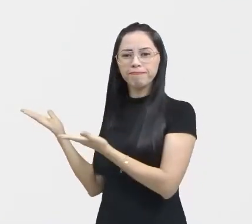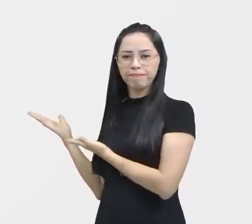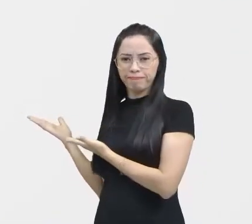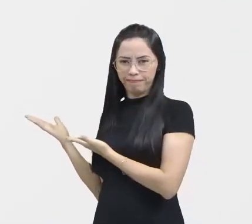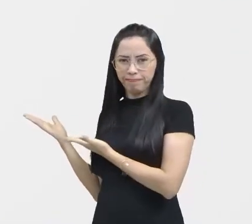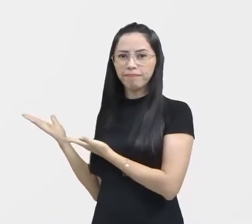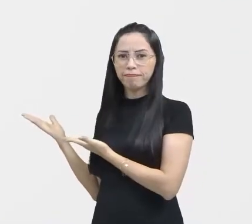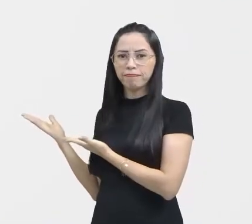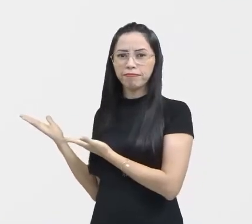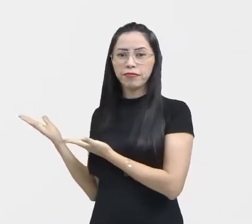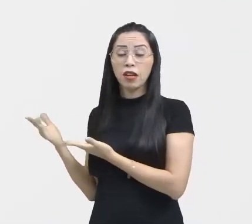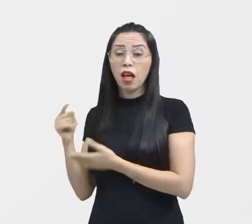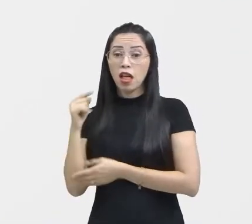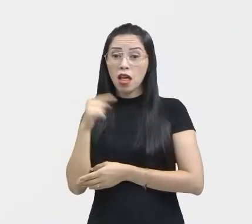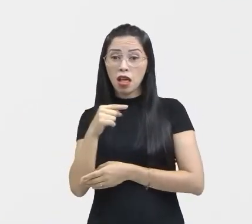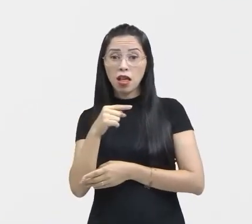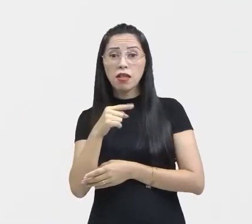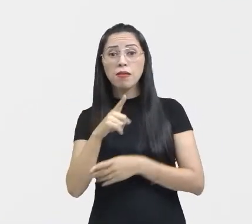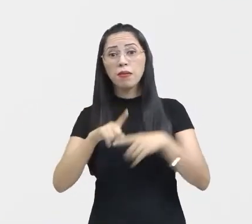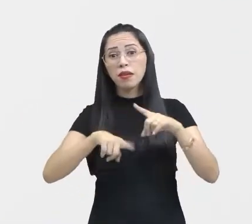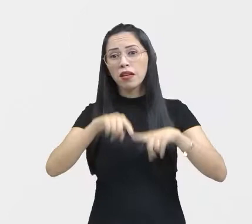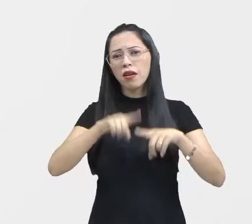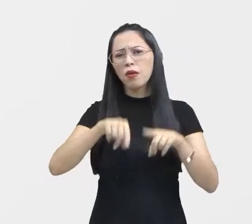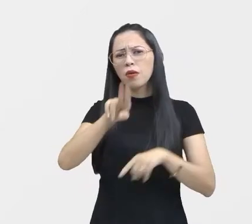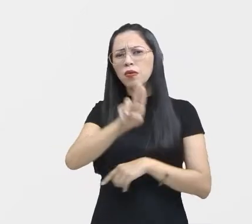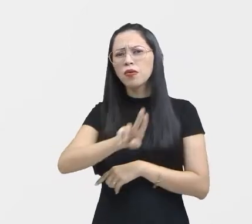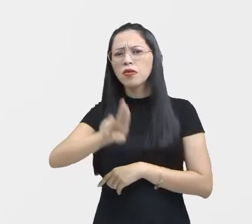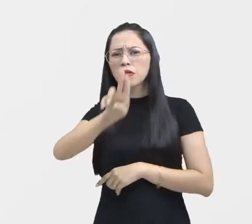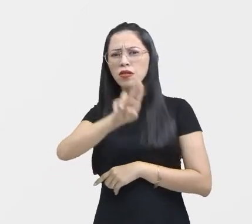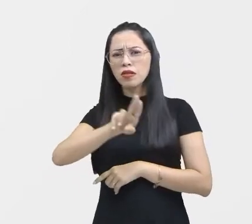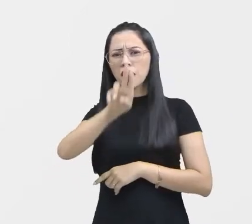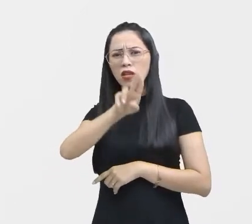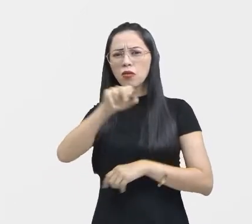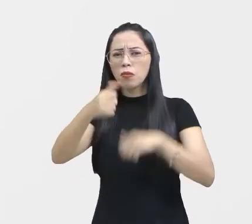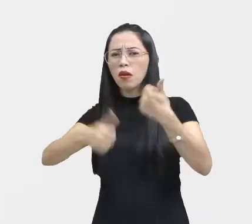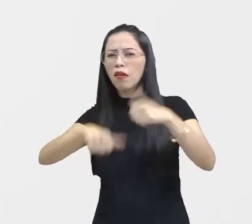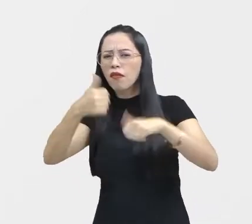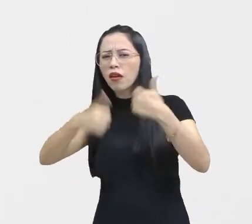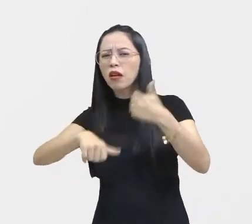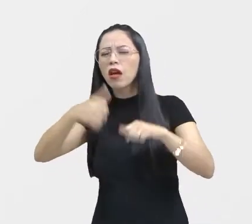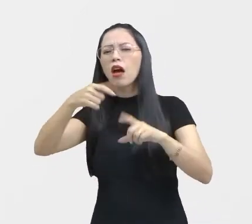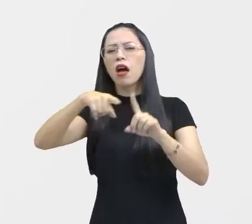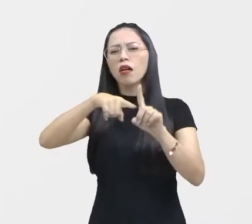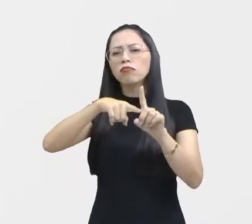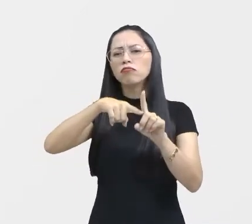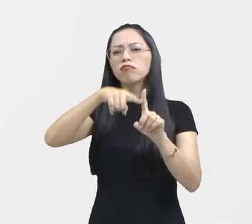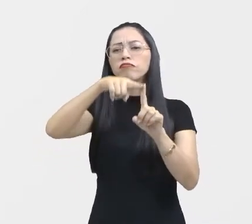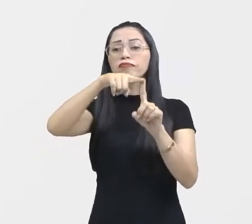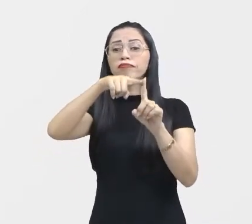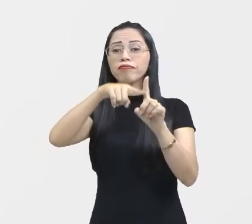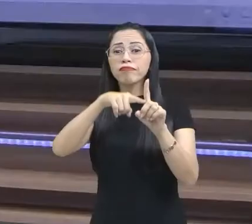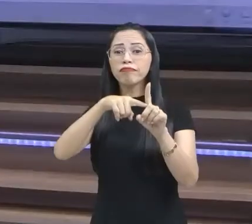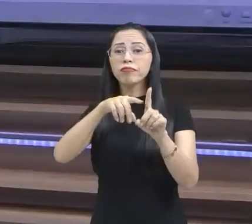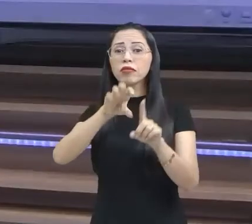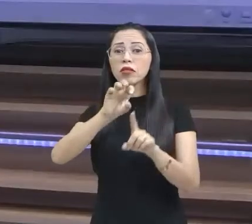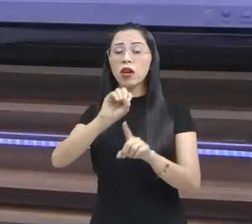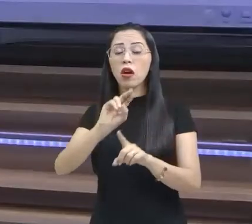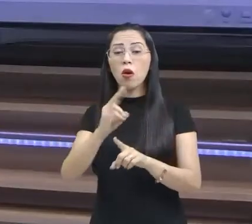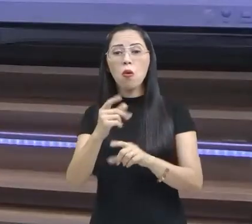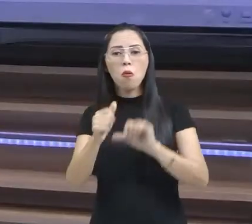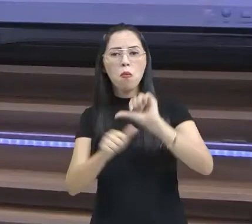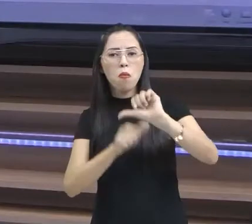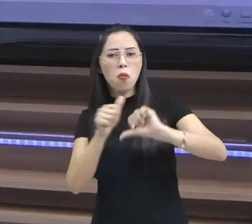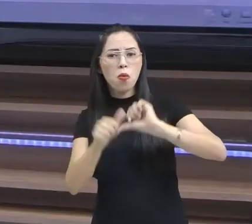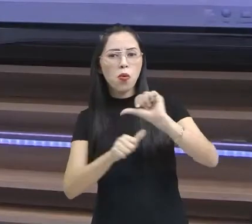O termômetro é um aparelho usado para medir a temperatura ou as variações de temperatura. Aqui comigo.